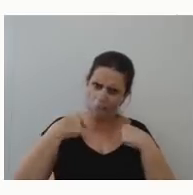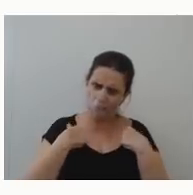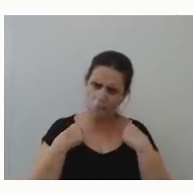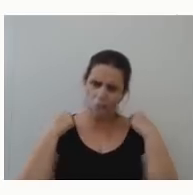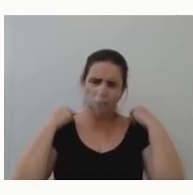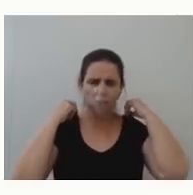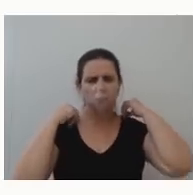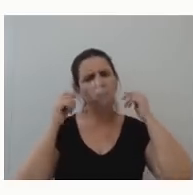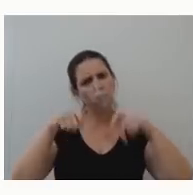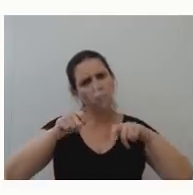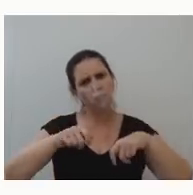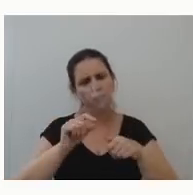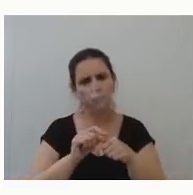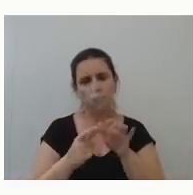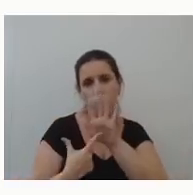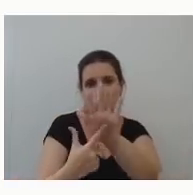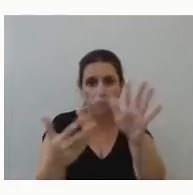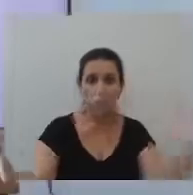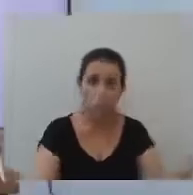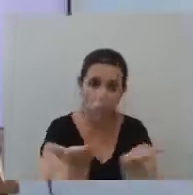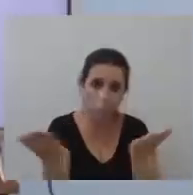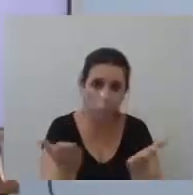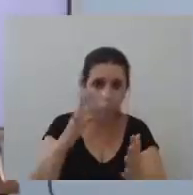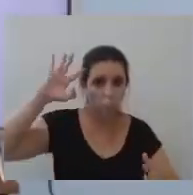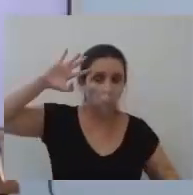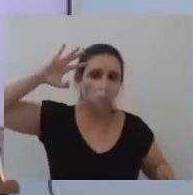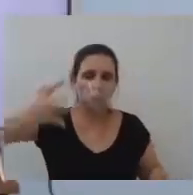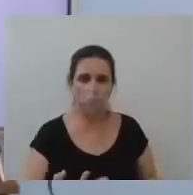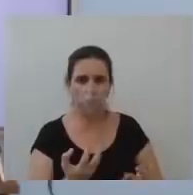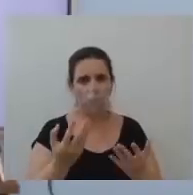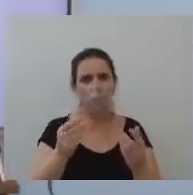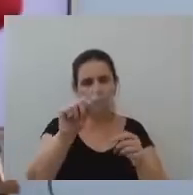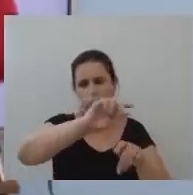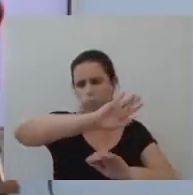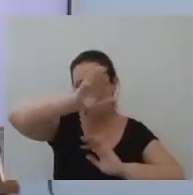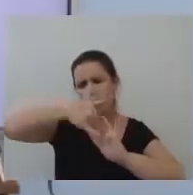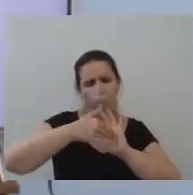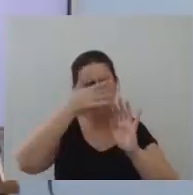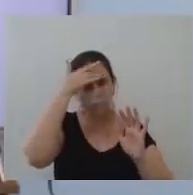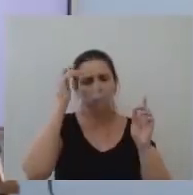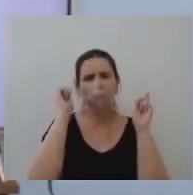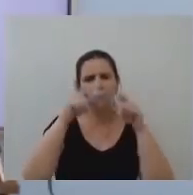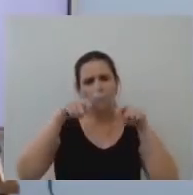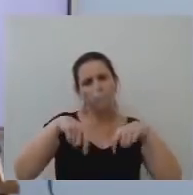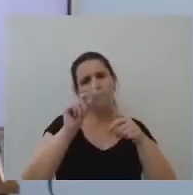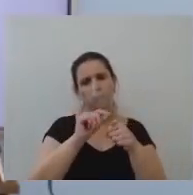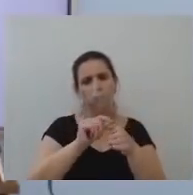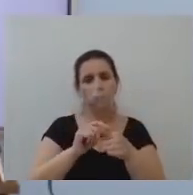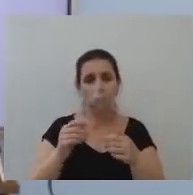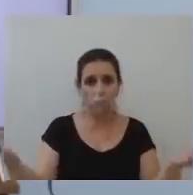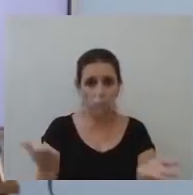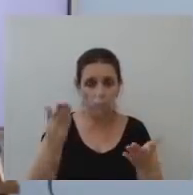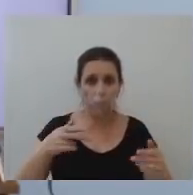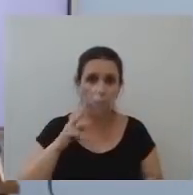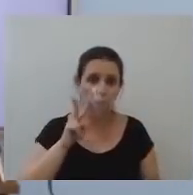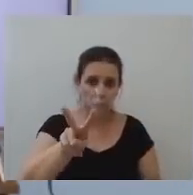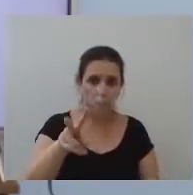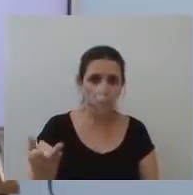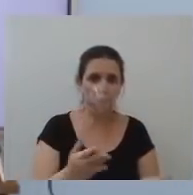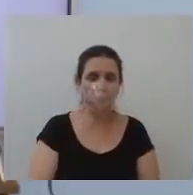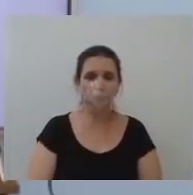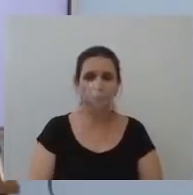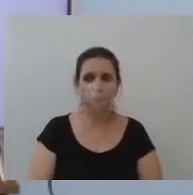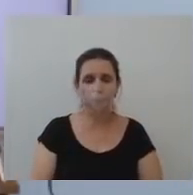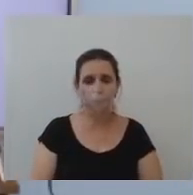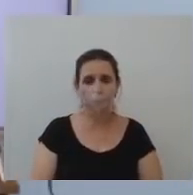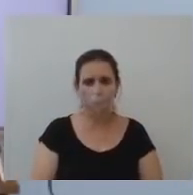sim, pessoal. E a gente vai mostrar agora uma solução caseira que todo mundo pode fazer aqui. Vamos lá ver qual é?